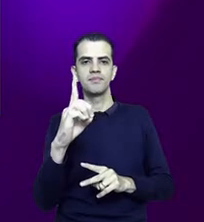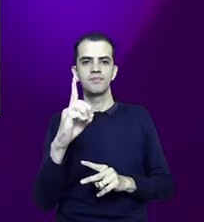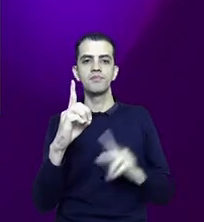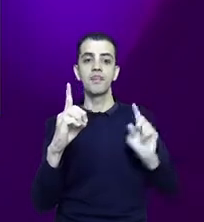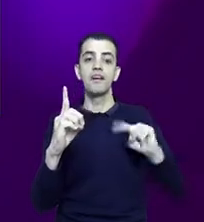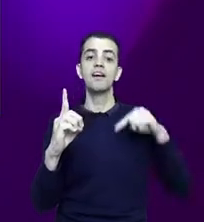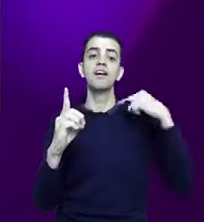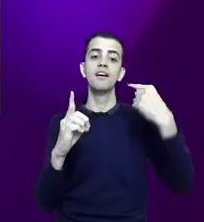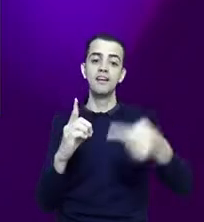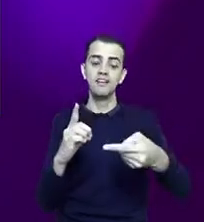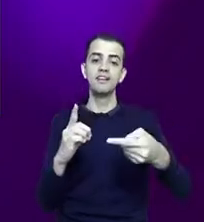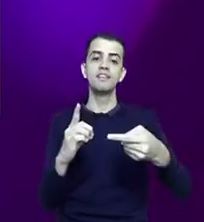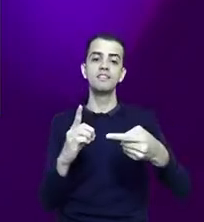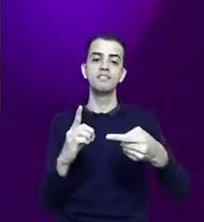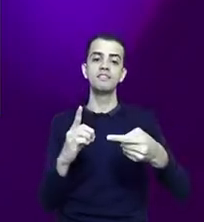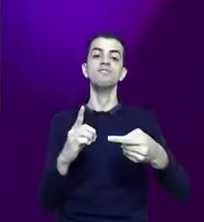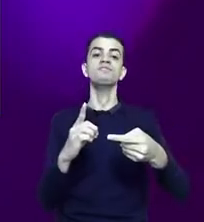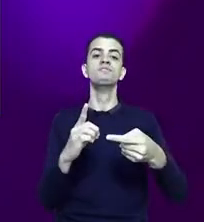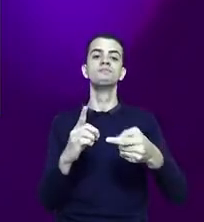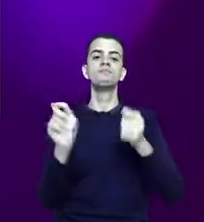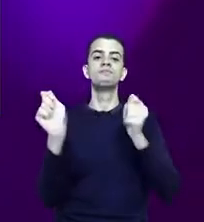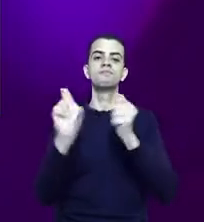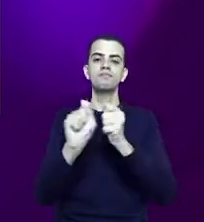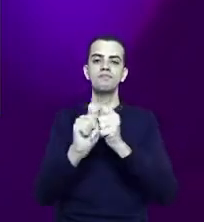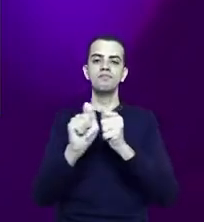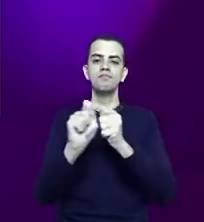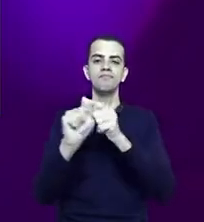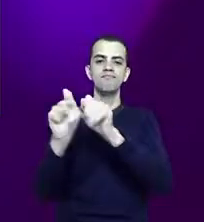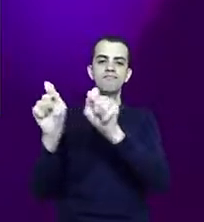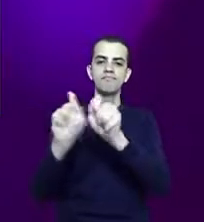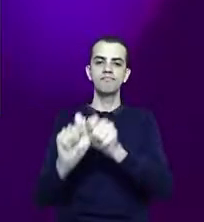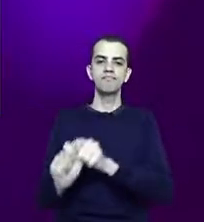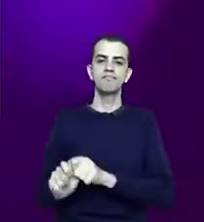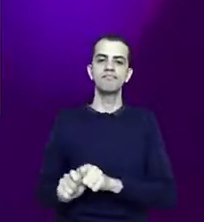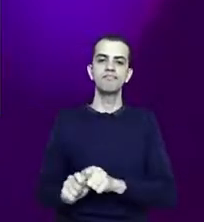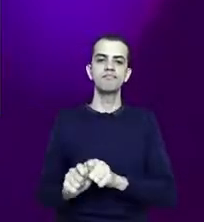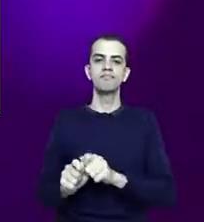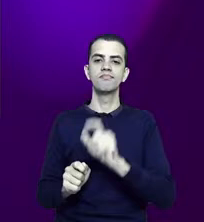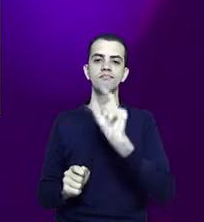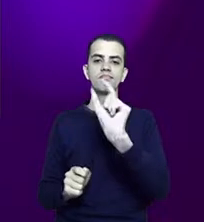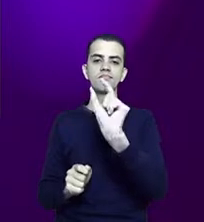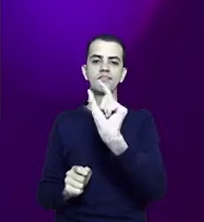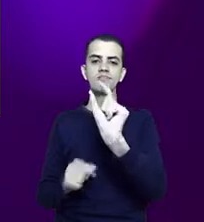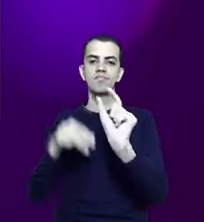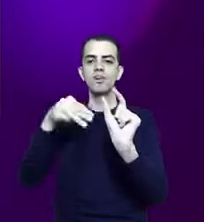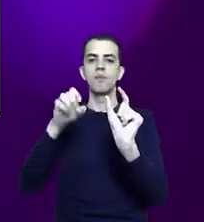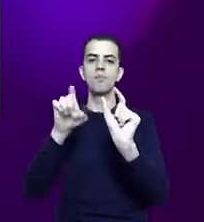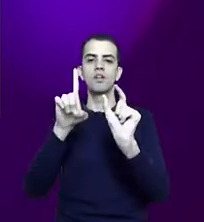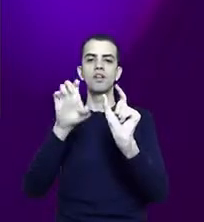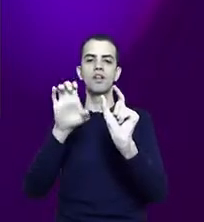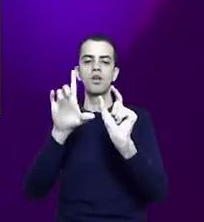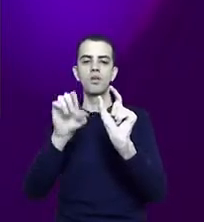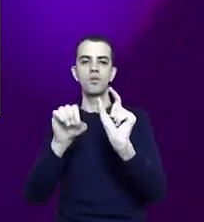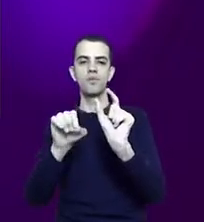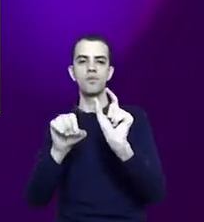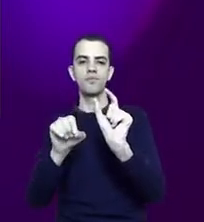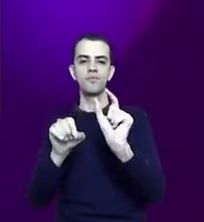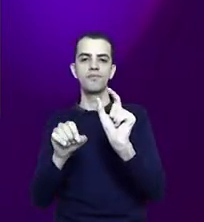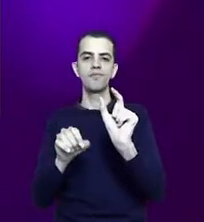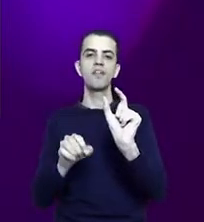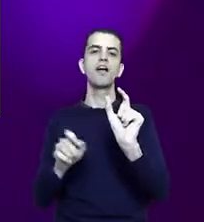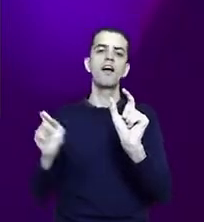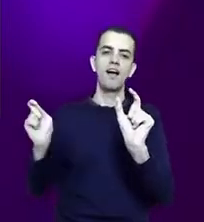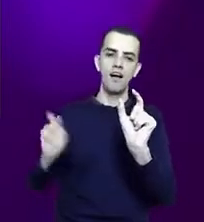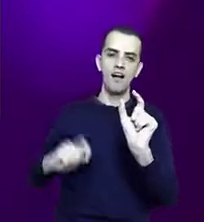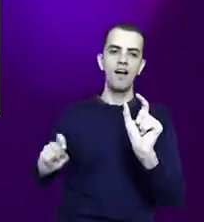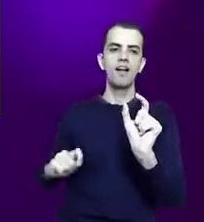computadorizado, e que finalmente a gente pode obter um modelo anatômico